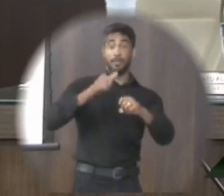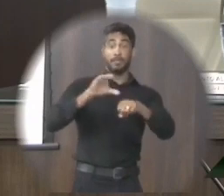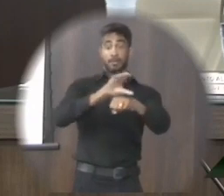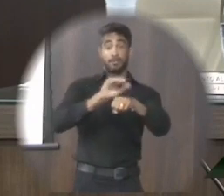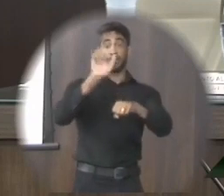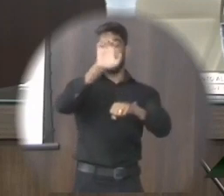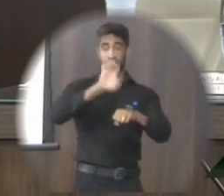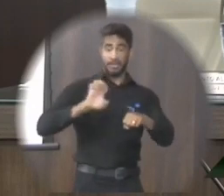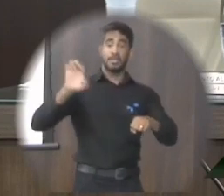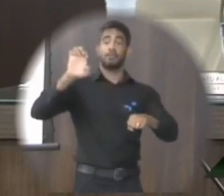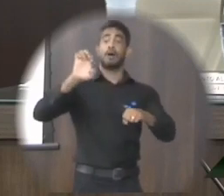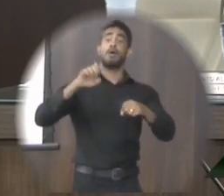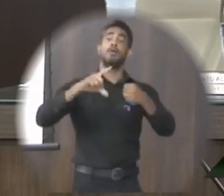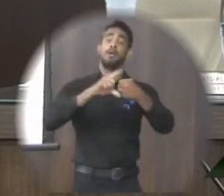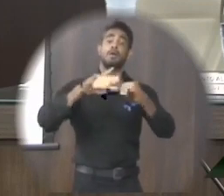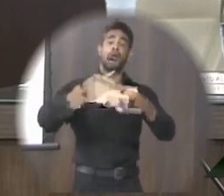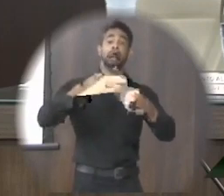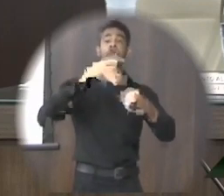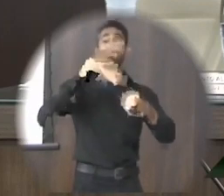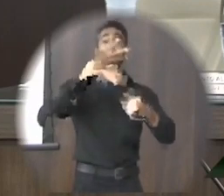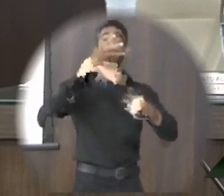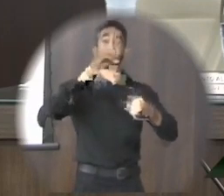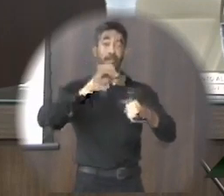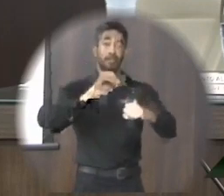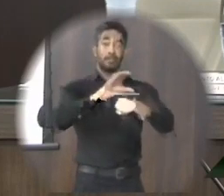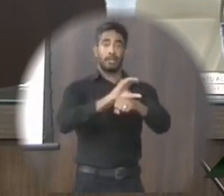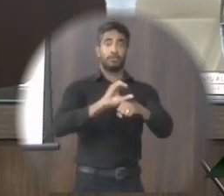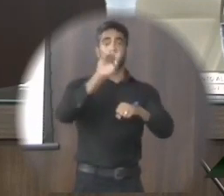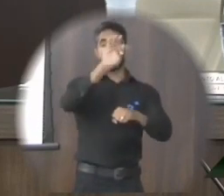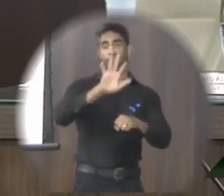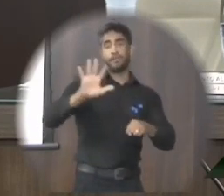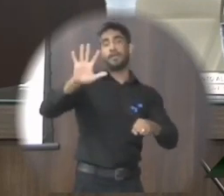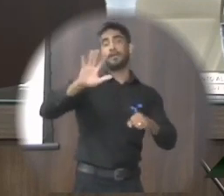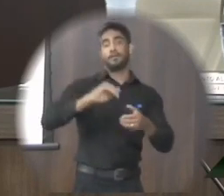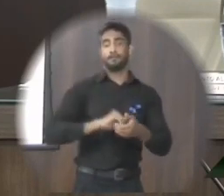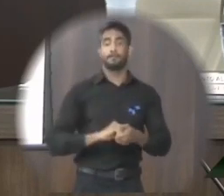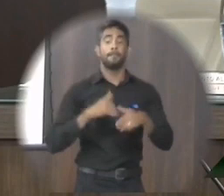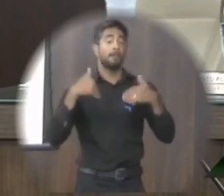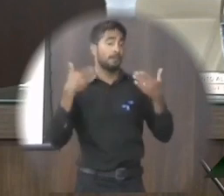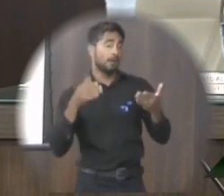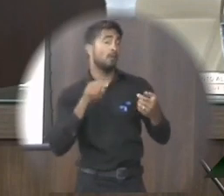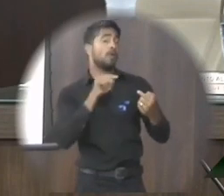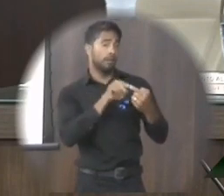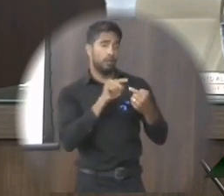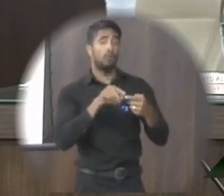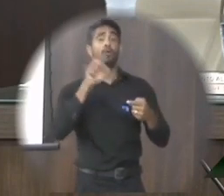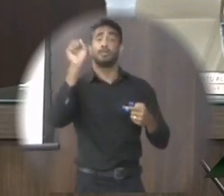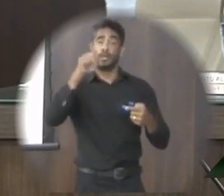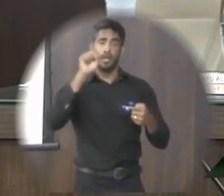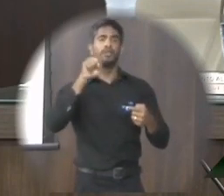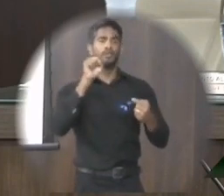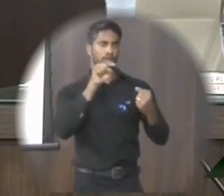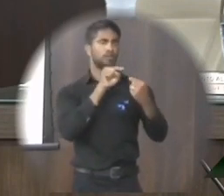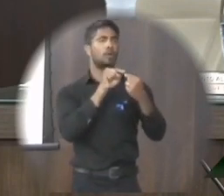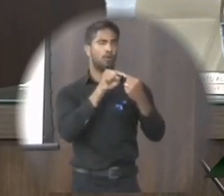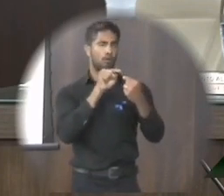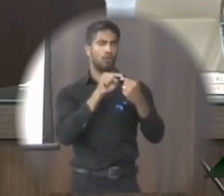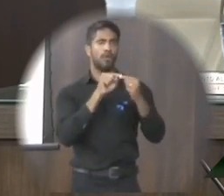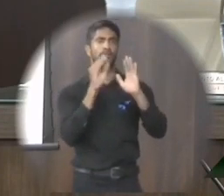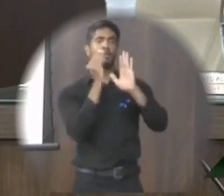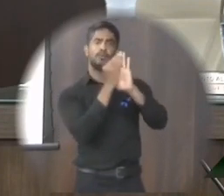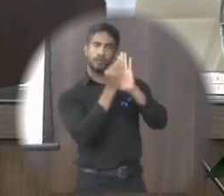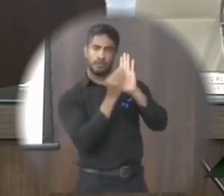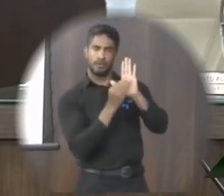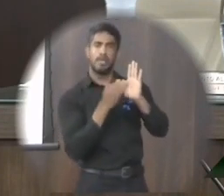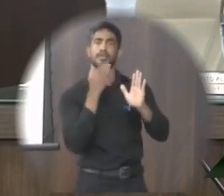Estadual, e artigo 30, inciso 1º, da Constituição Federal, encontrando-se em perfeita consonância com os critérios